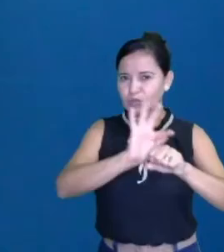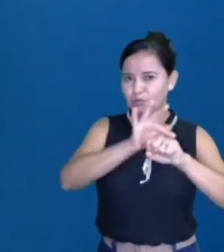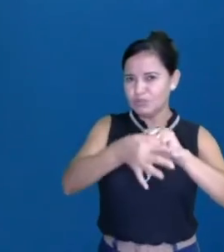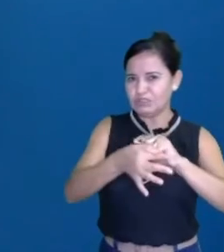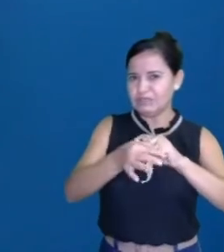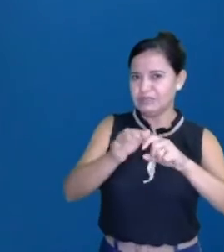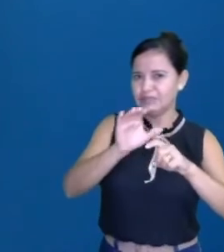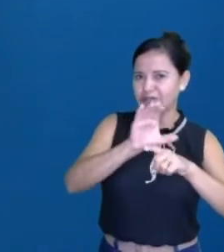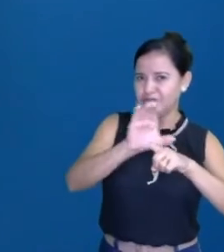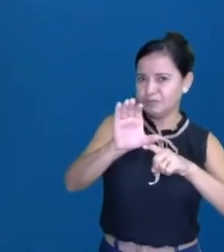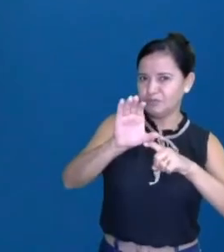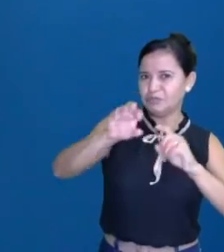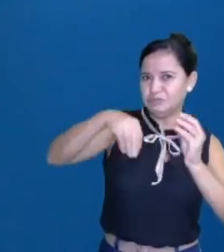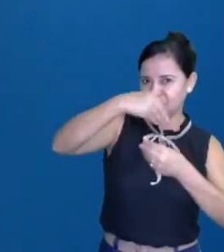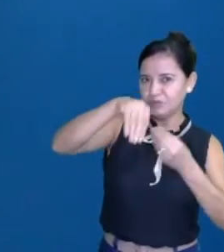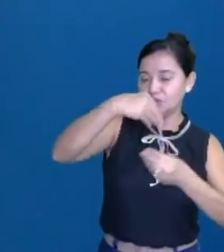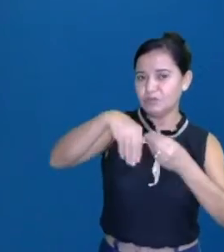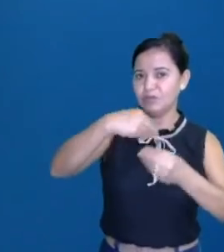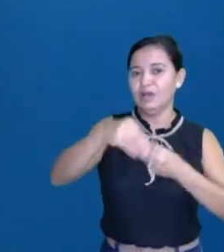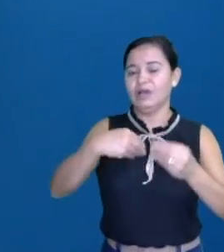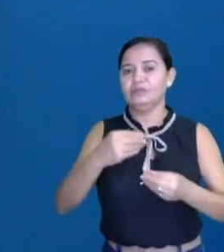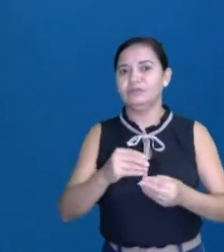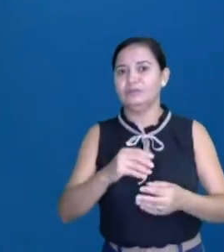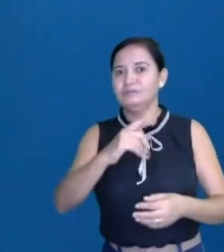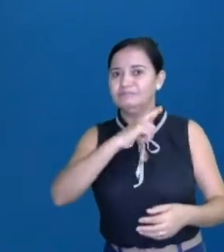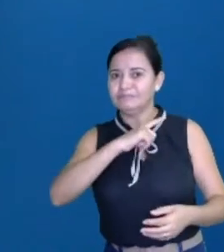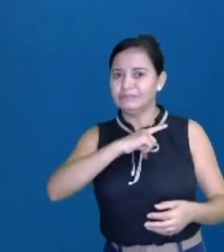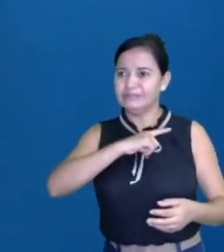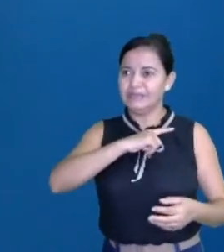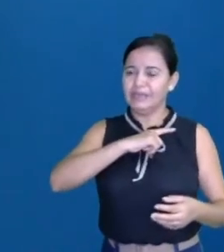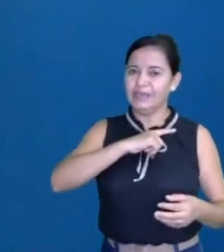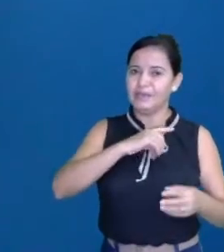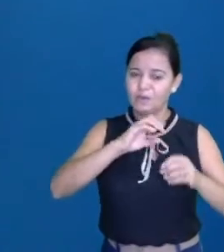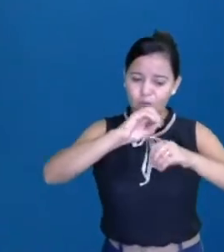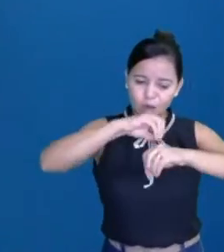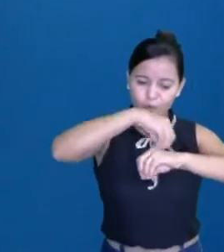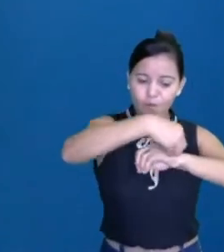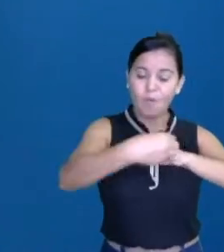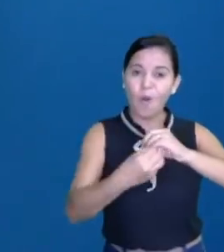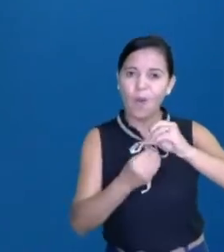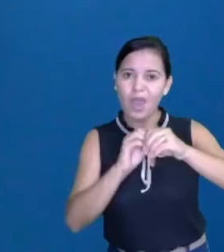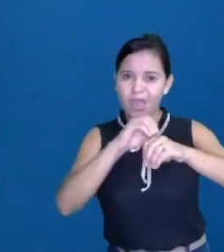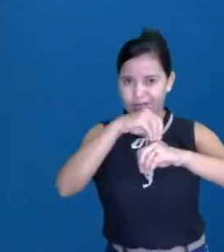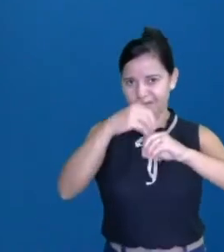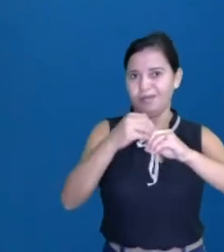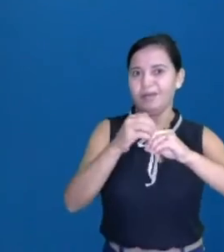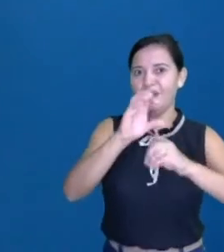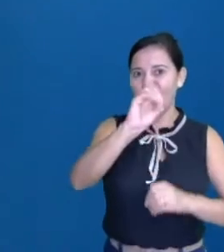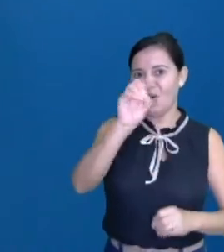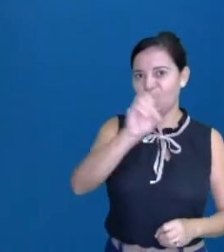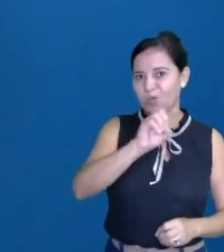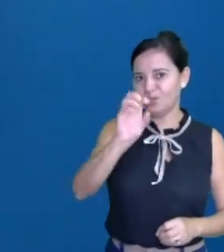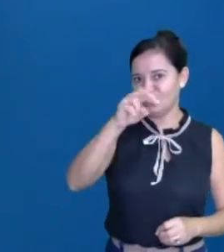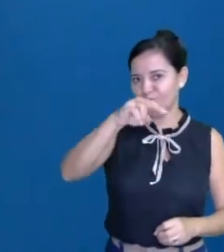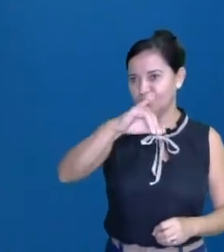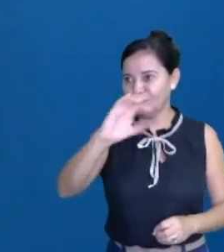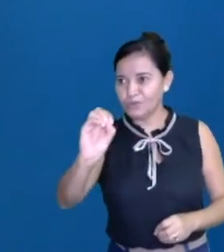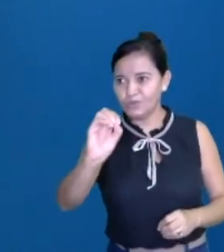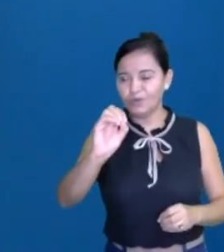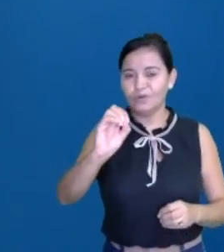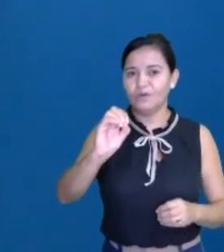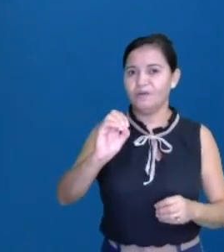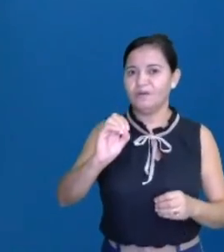uma molécula, uma espécie química que ela interage com a molécula de ozônio, fazendo com que ela